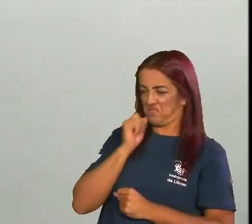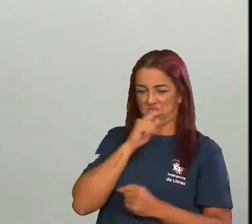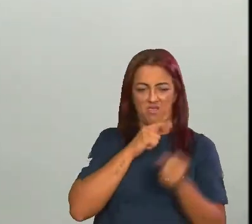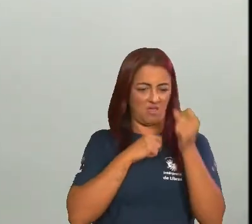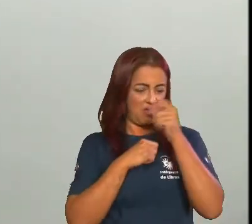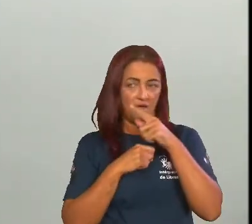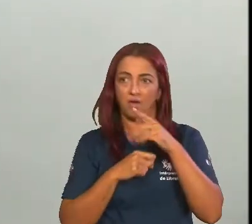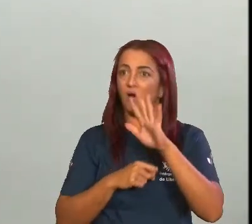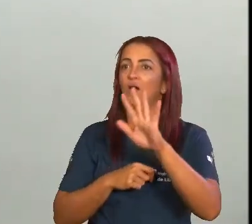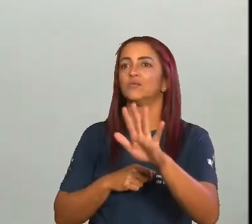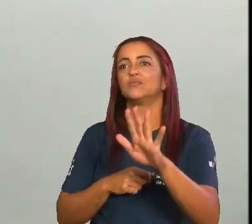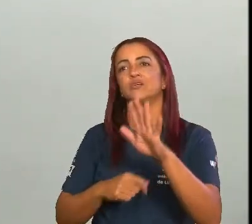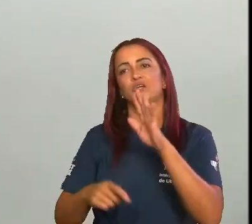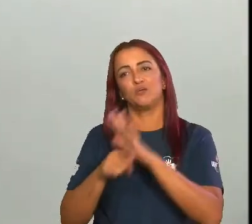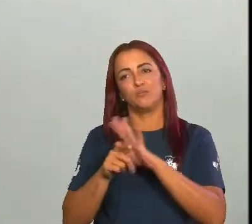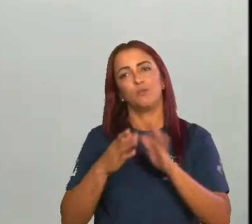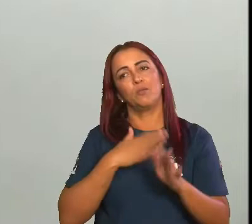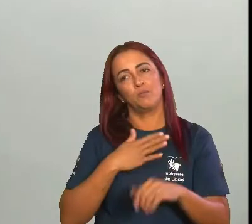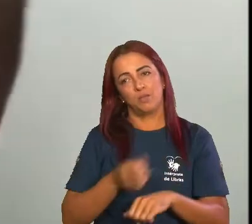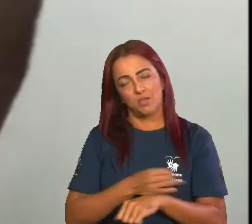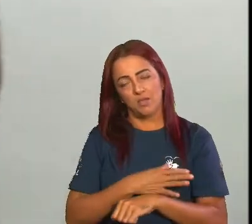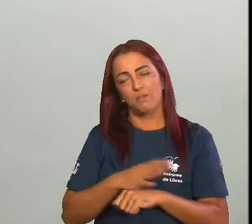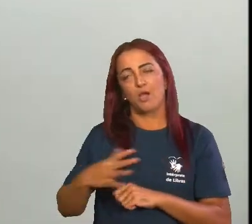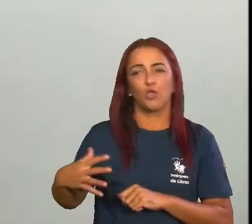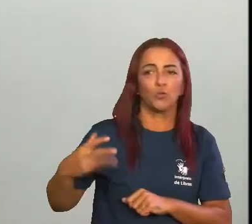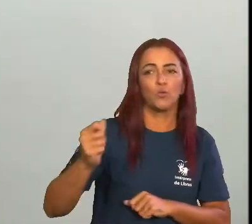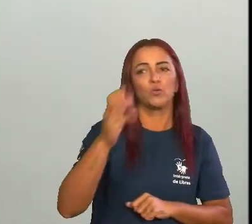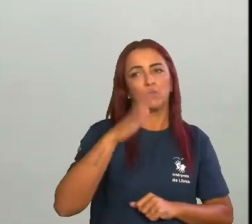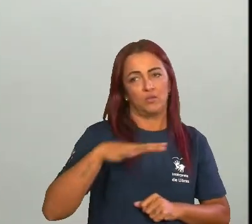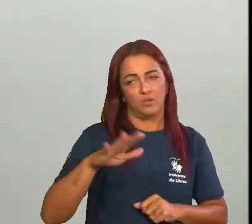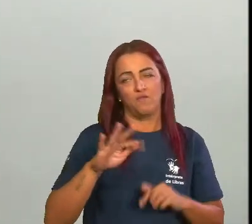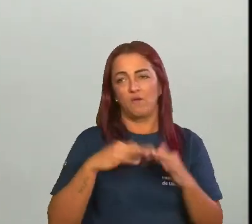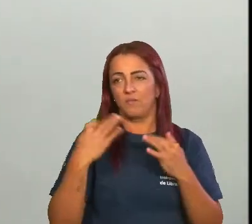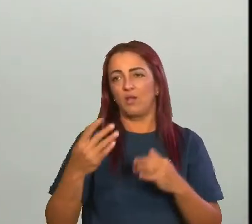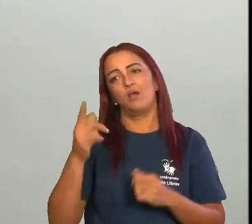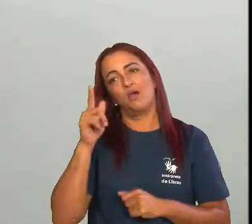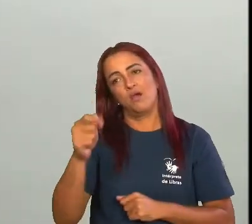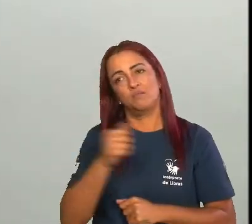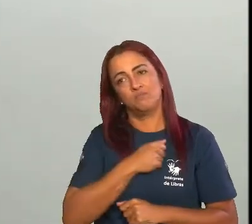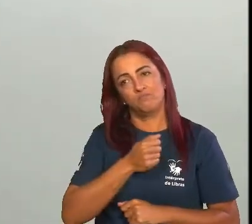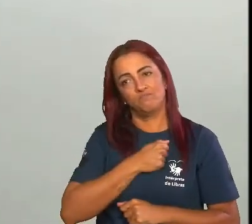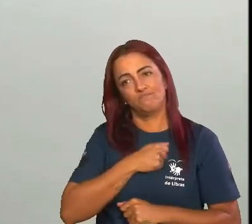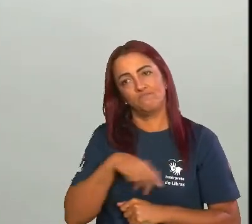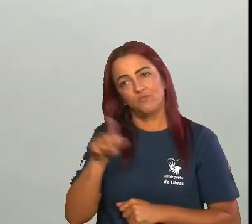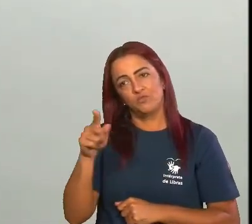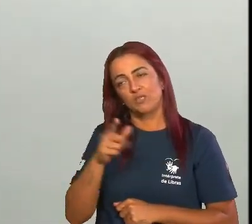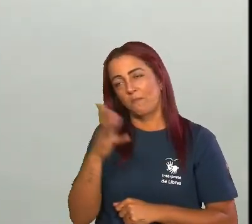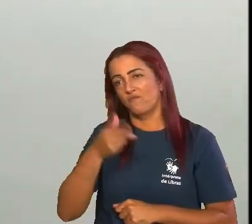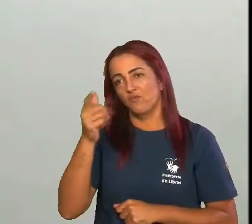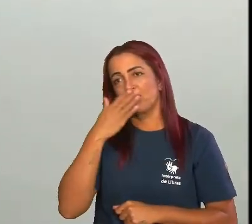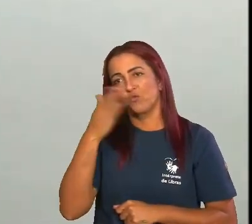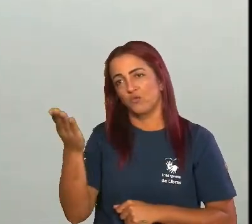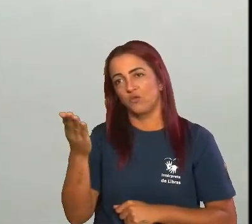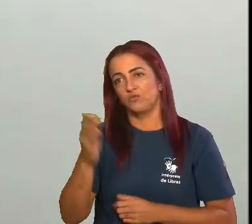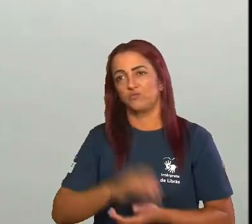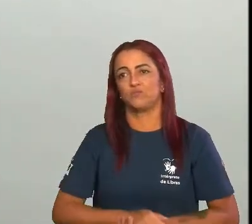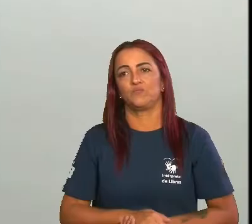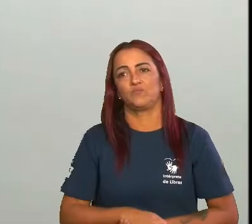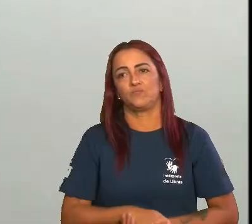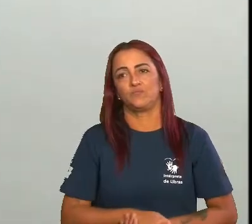E foi emocionante, não só pra mim, mas pra toda a família. Parabéns, Carlinhos, você é demais. Um beijo.